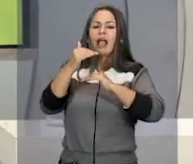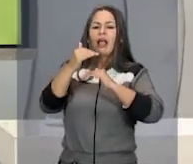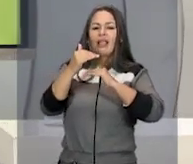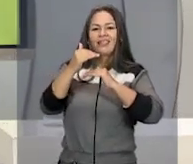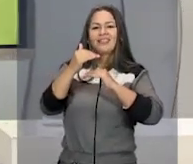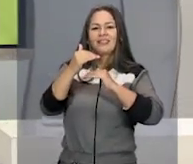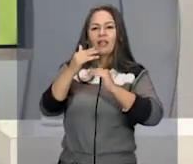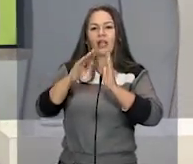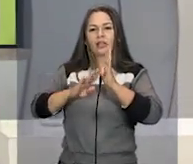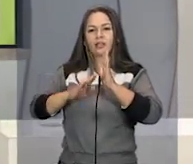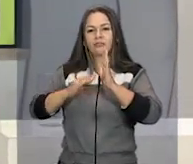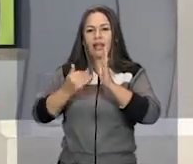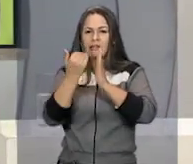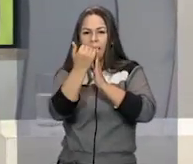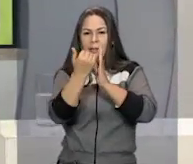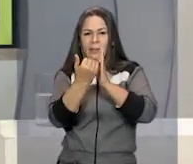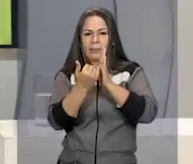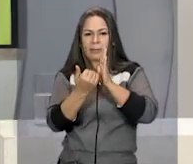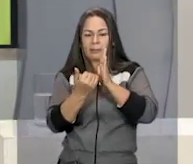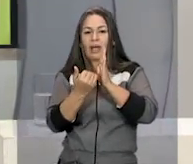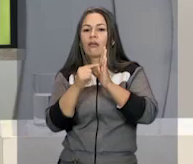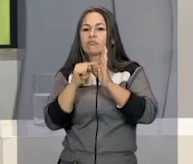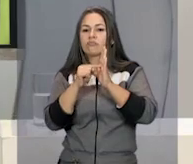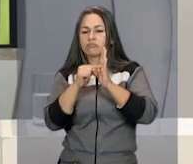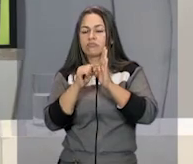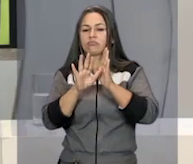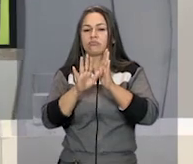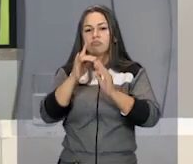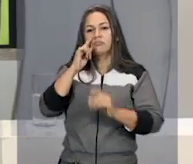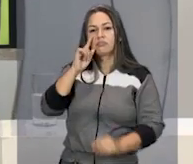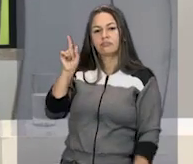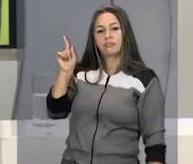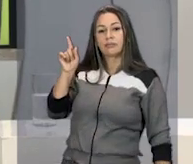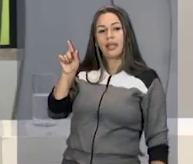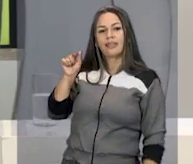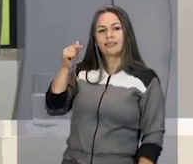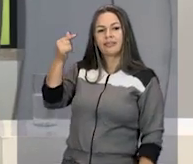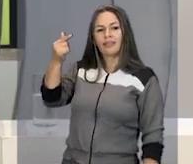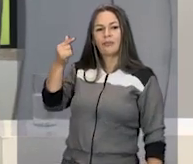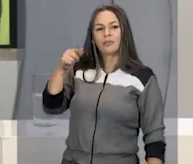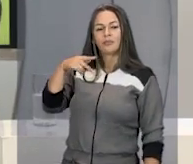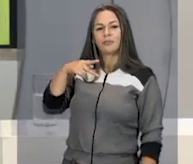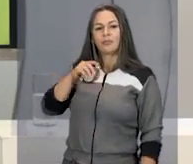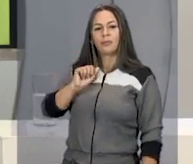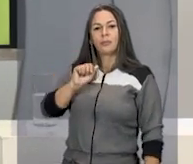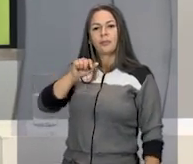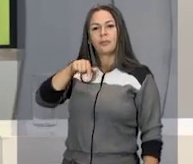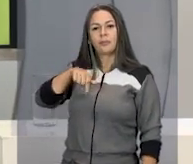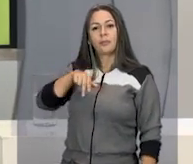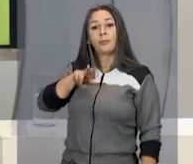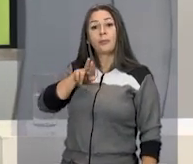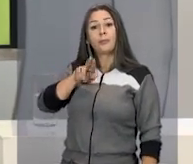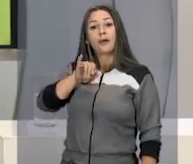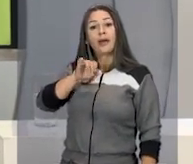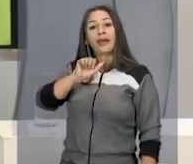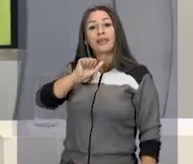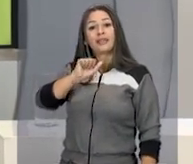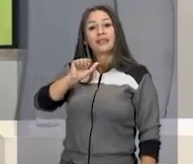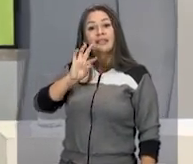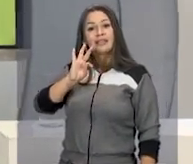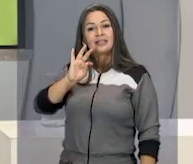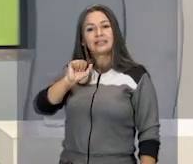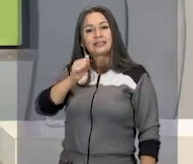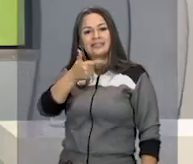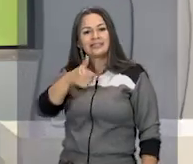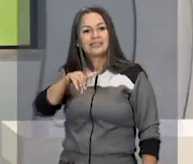vem o Paquistão, com 220 milhões, uma população maior do que a do Brasil também. O Paquistão, que é muito pequeno, ele deve ser